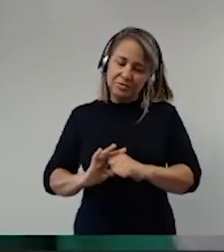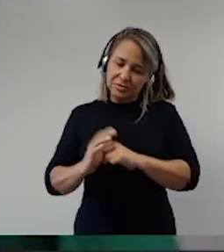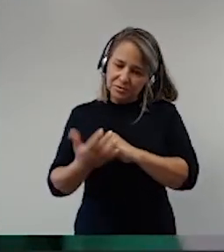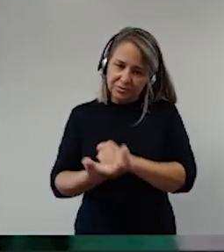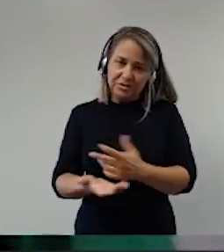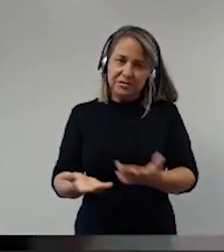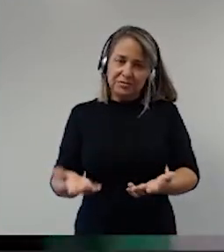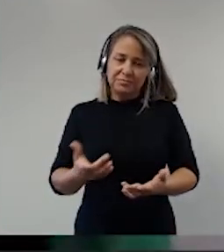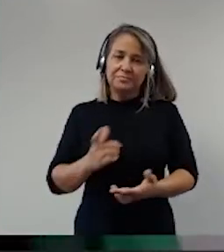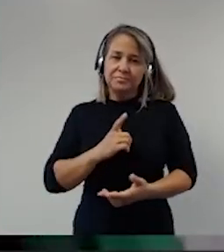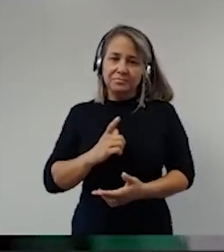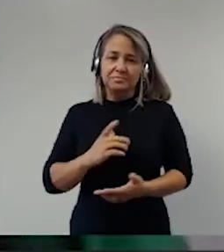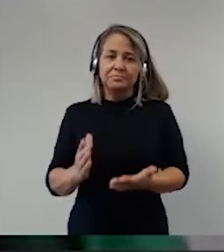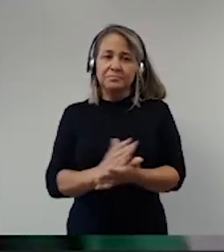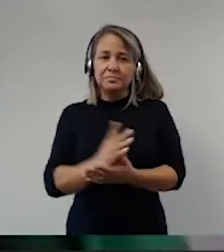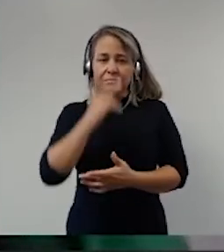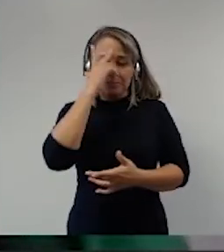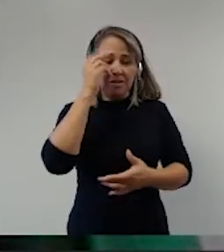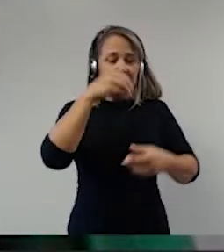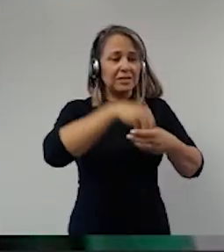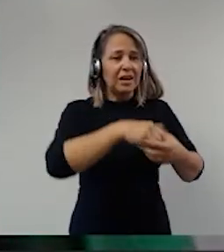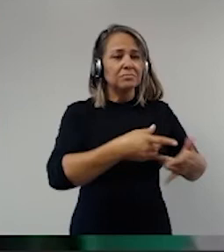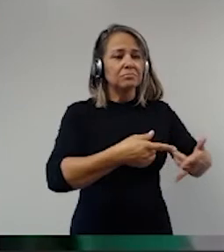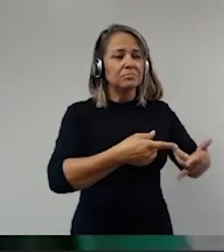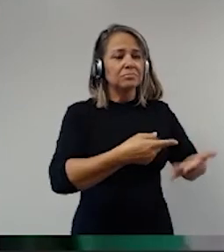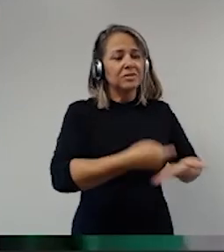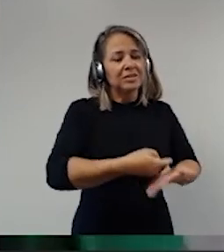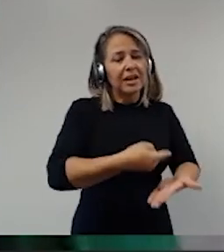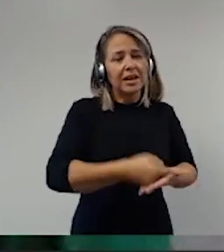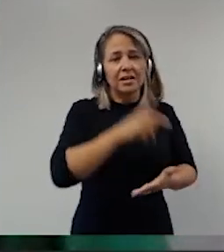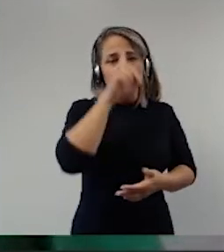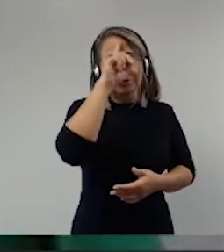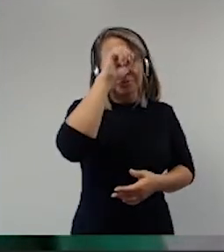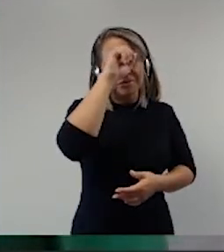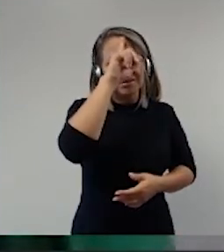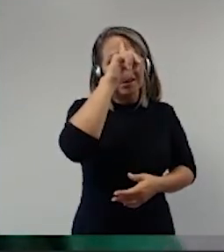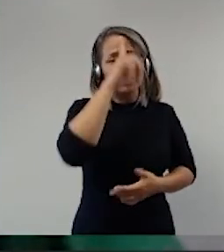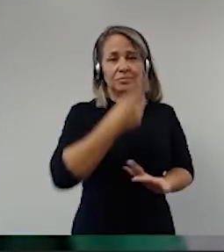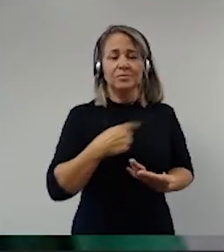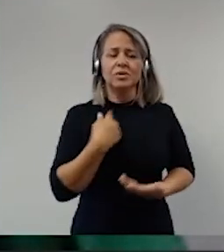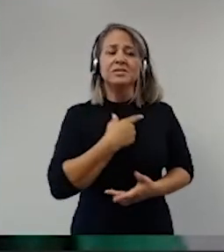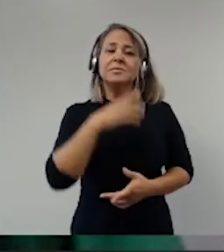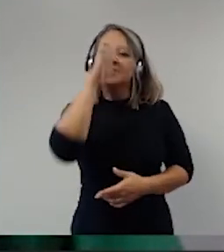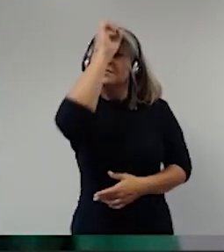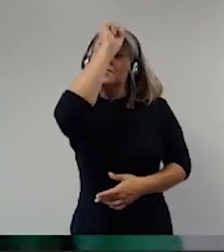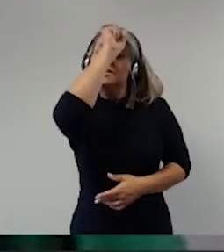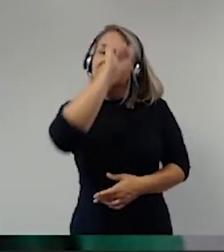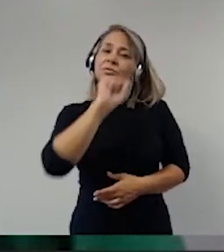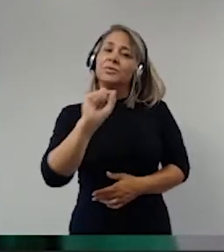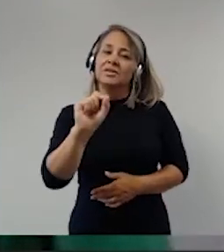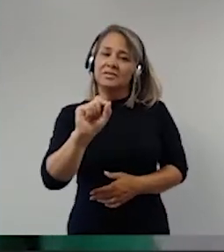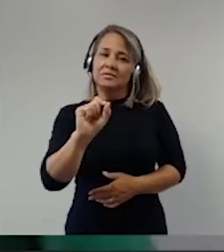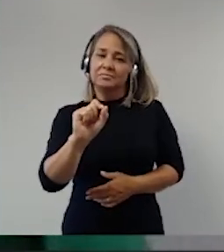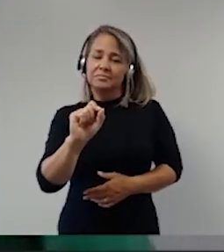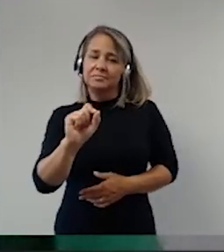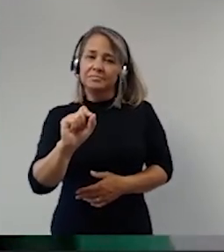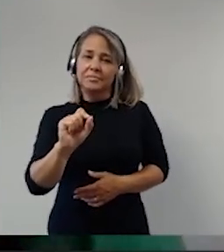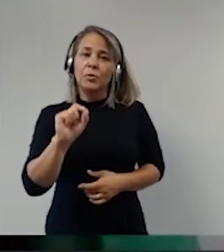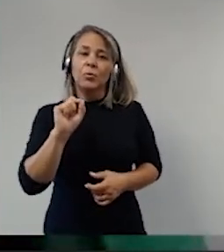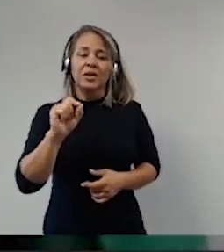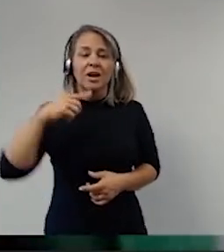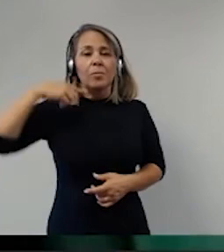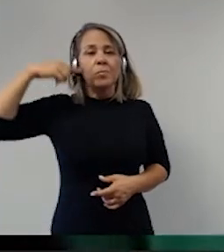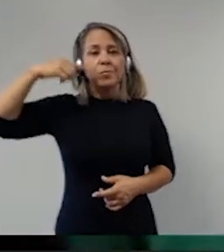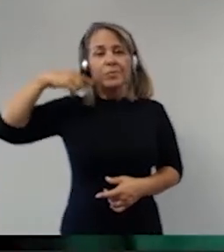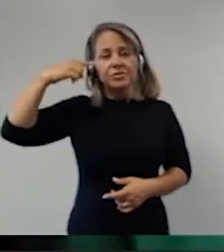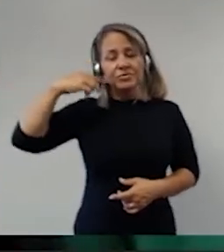perderam alguém, que tem alguém que está internado. Então, assim, o que é que nós estamos aprendendo nisso tudo? O que é que a advocacia